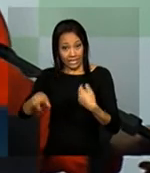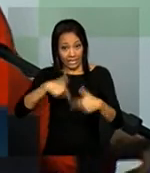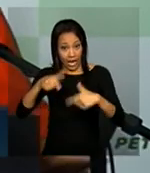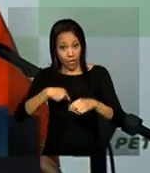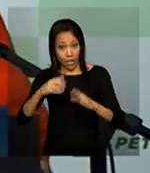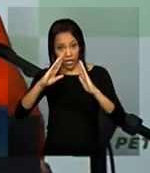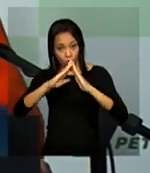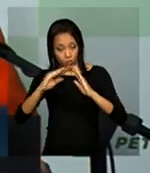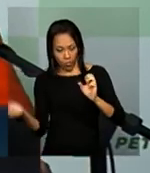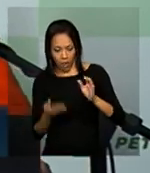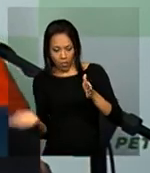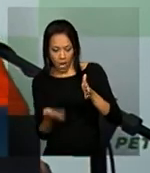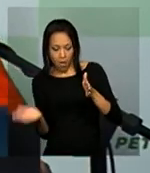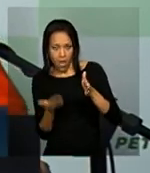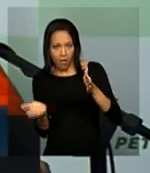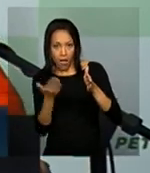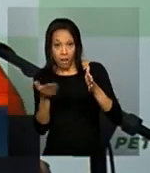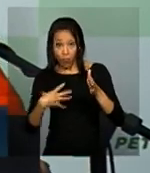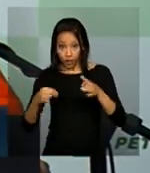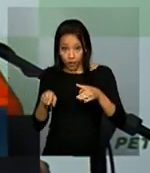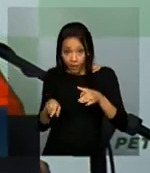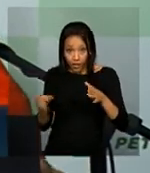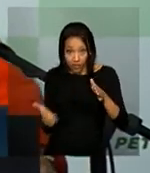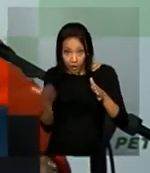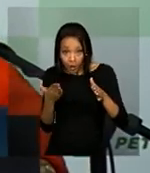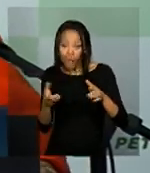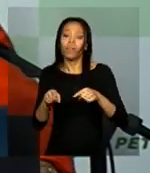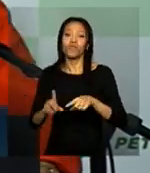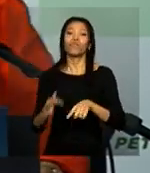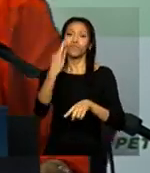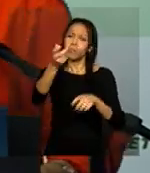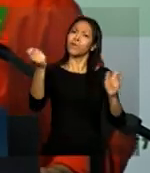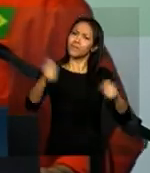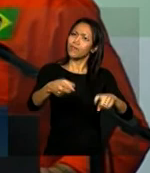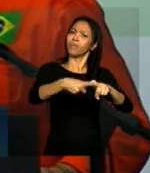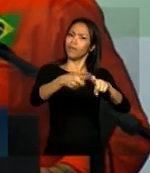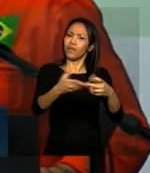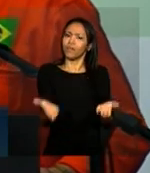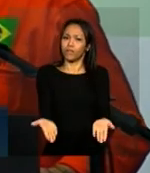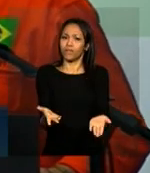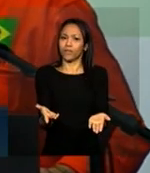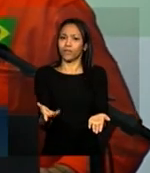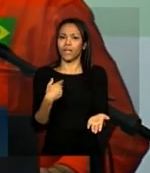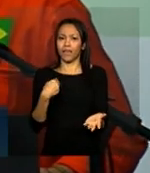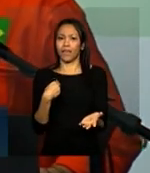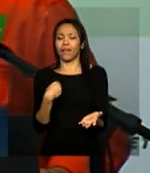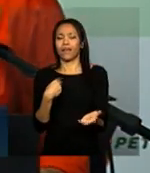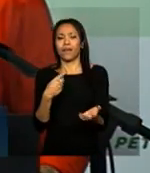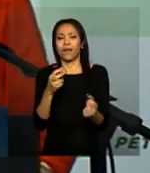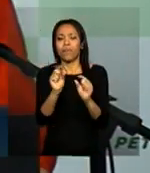doutor, que era a frase que eu acho que é uma das mais bonitas que eu vi gritar.